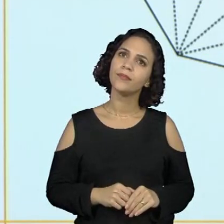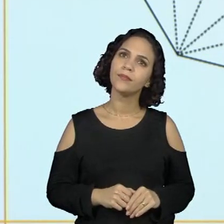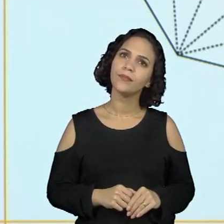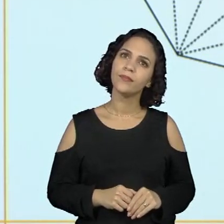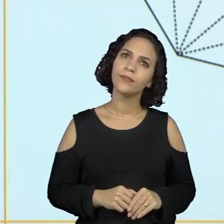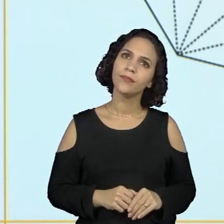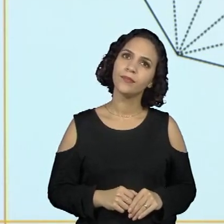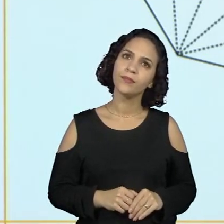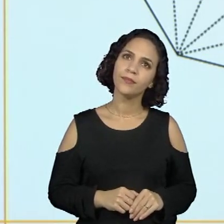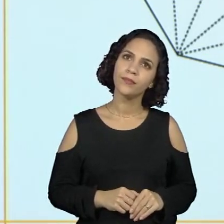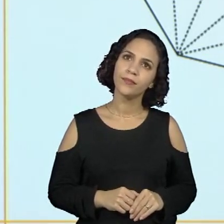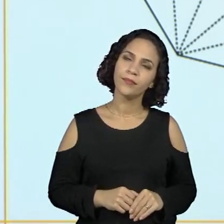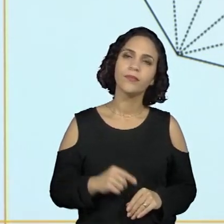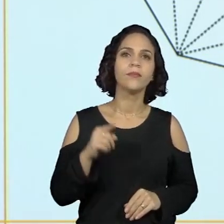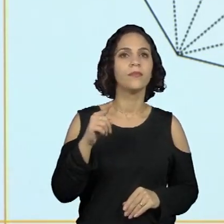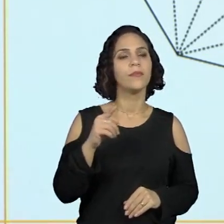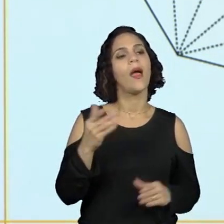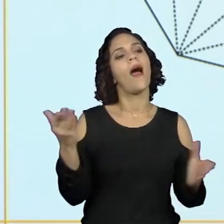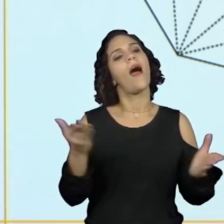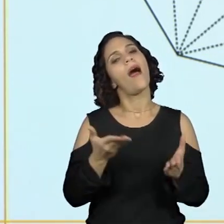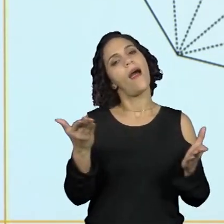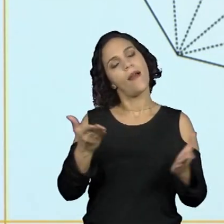Opa!